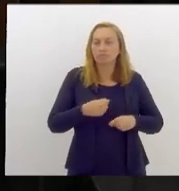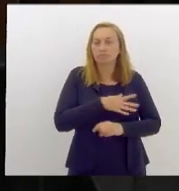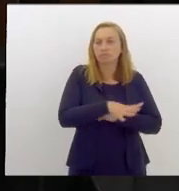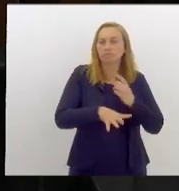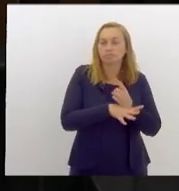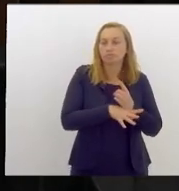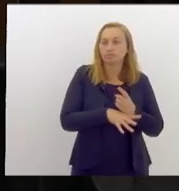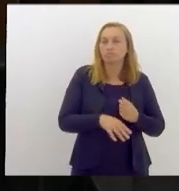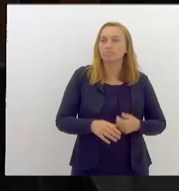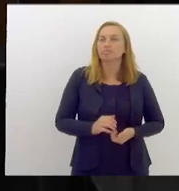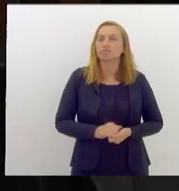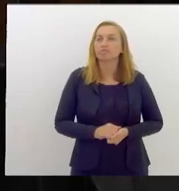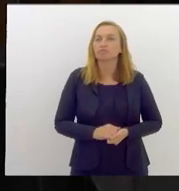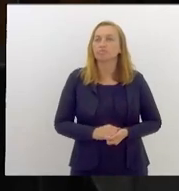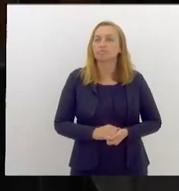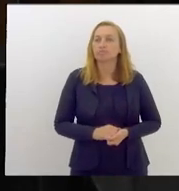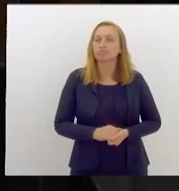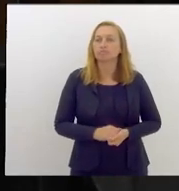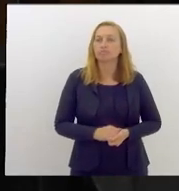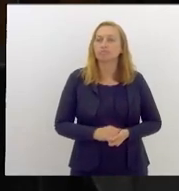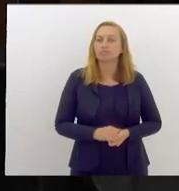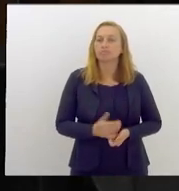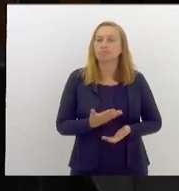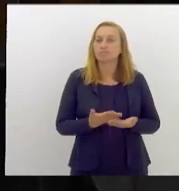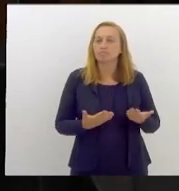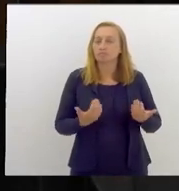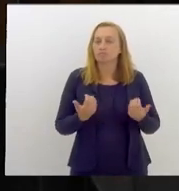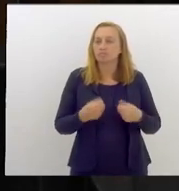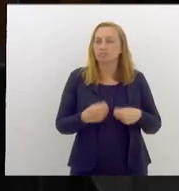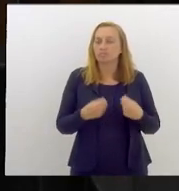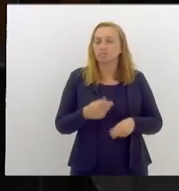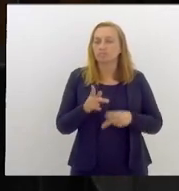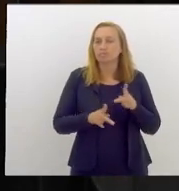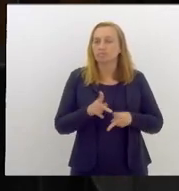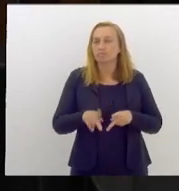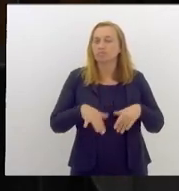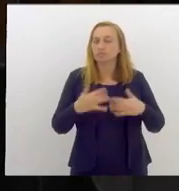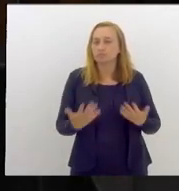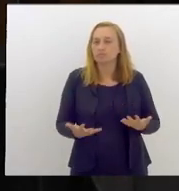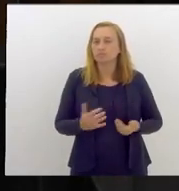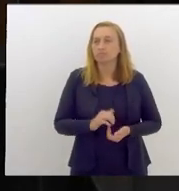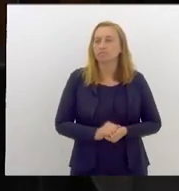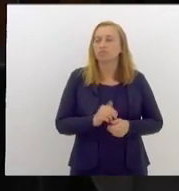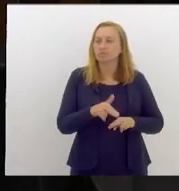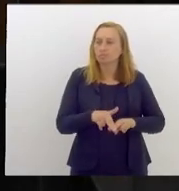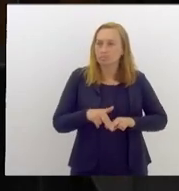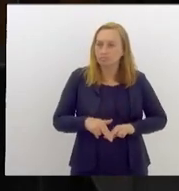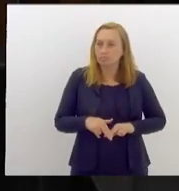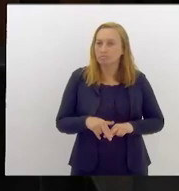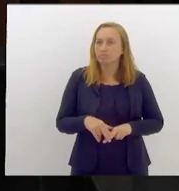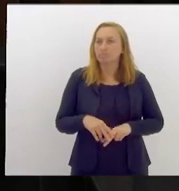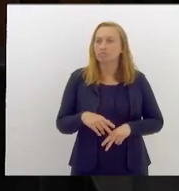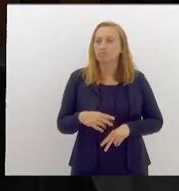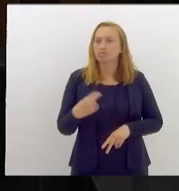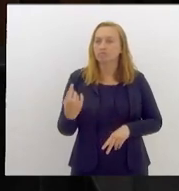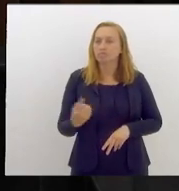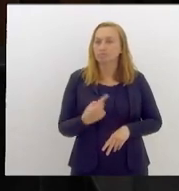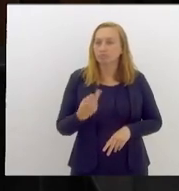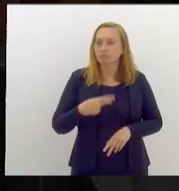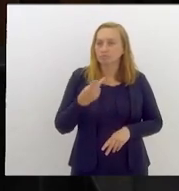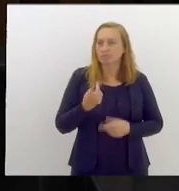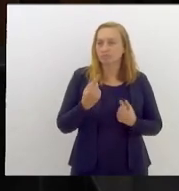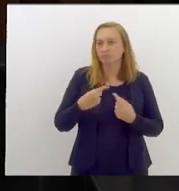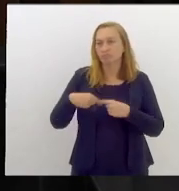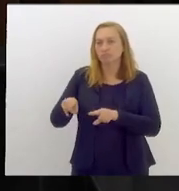permanentemente exacerbando as necessidades do povo então é por isso a nossa posição é